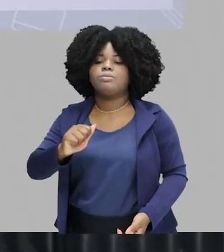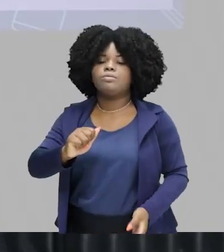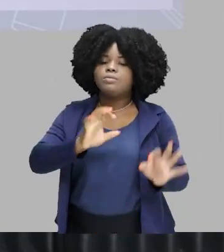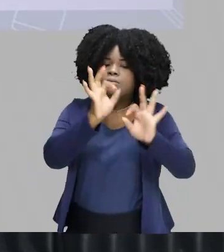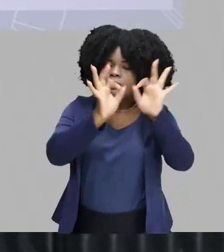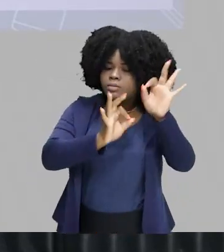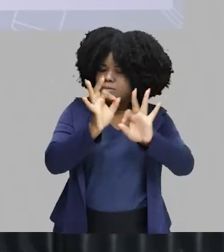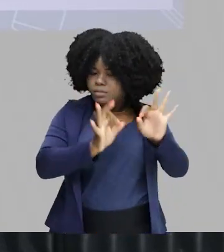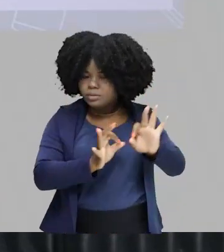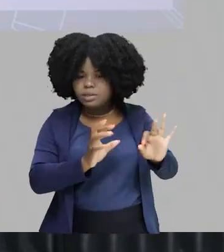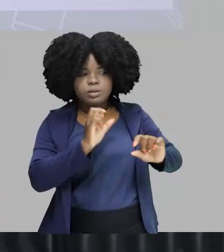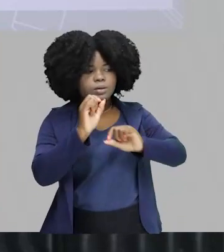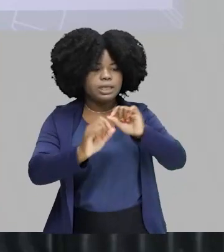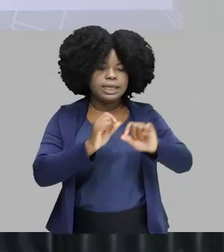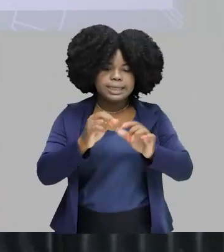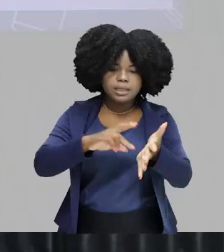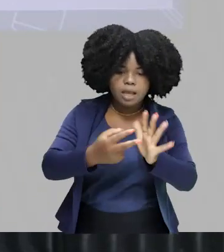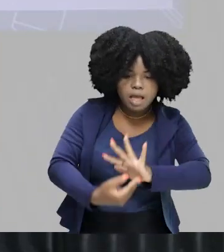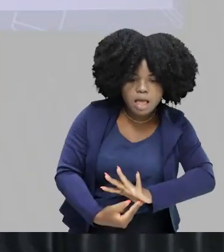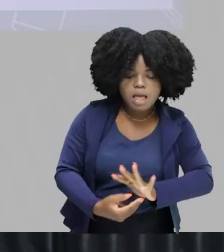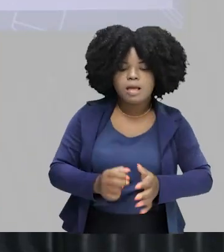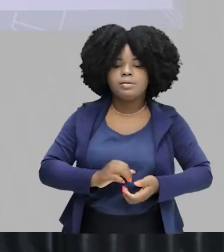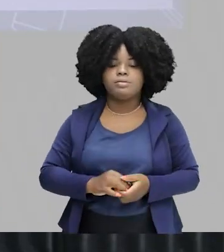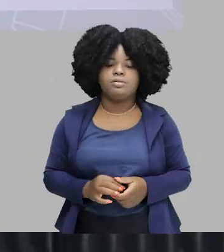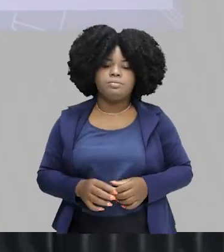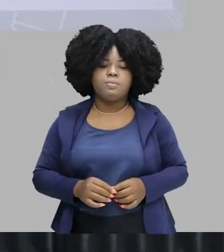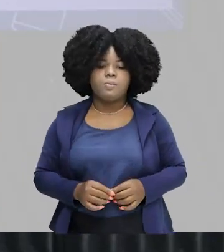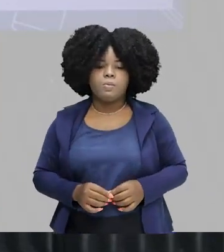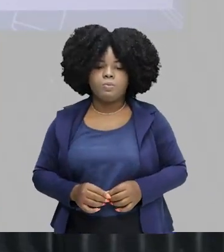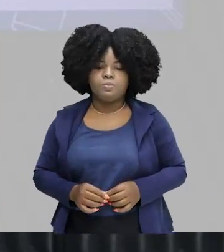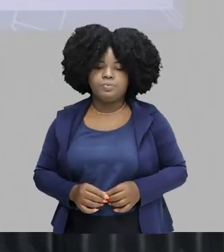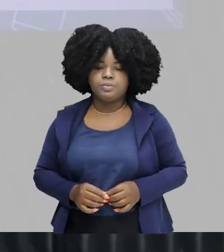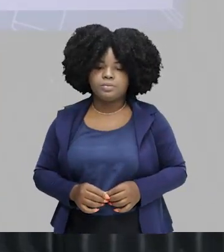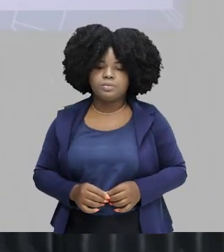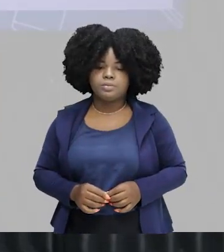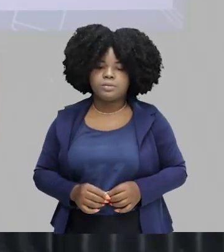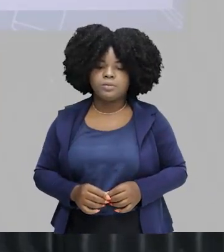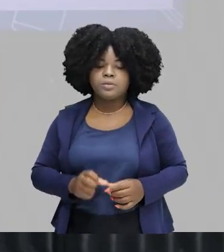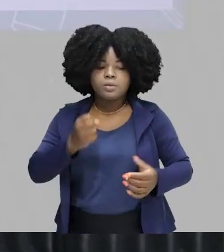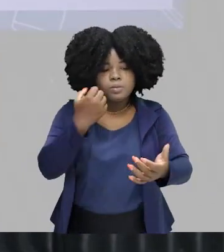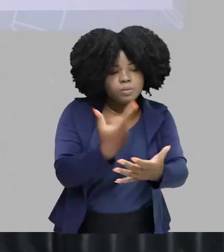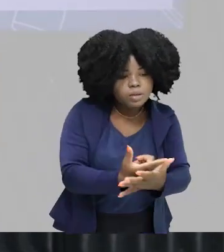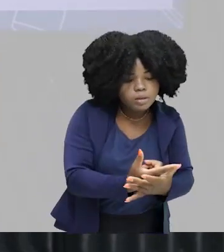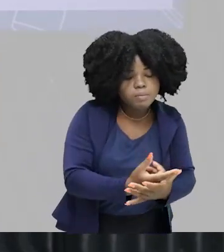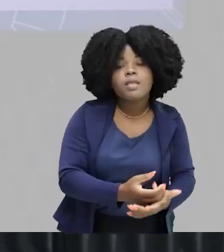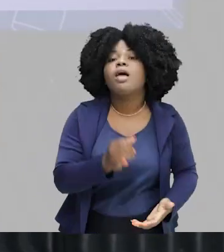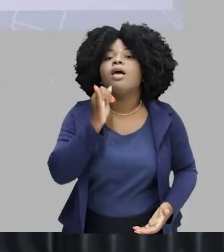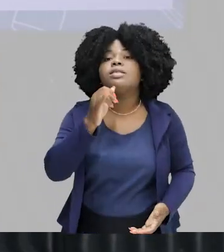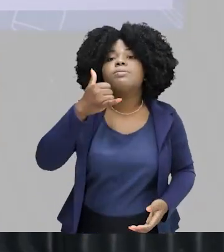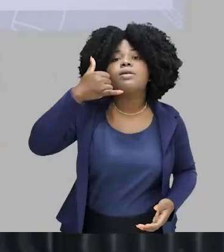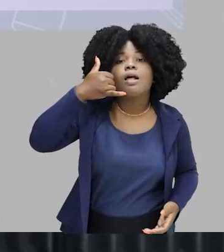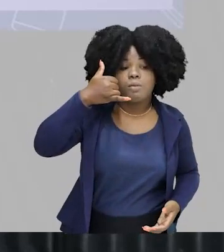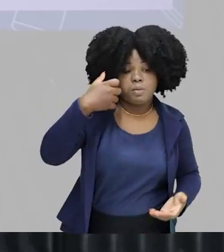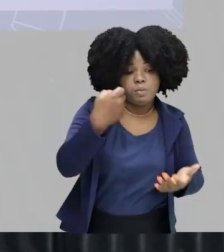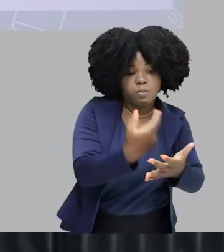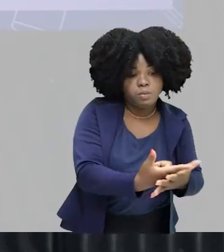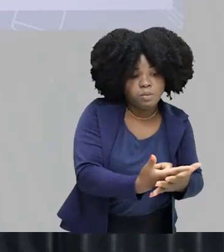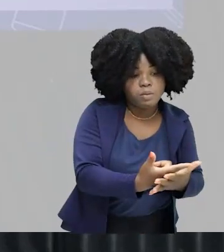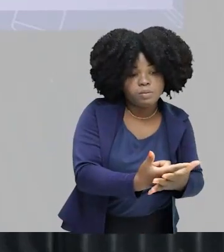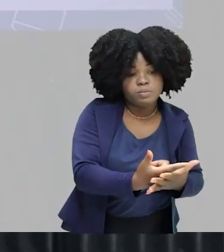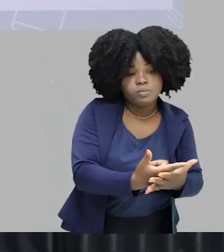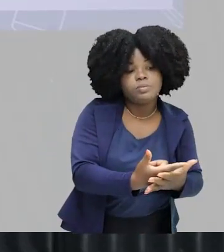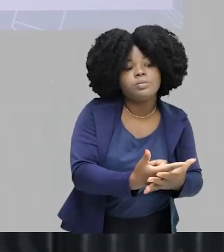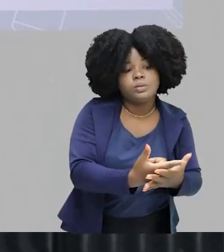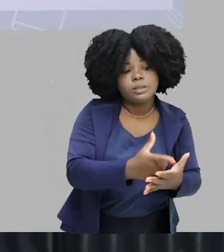Obsolescência programada. O que significa isso? É que aquilo que a gente compra, tipo celular, por exemplo, ele facilmente